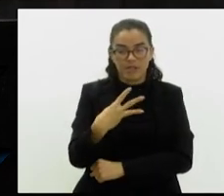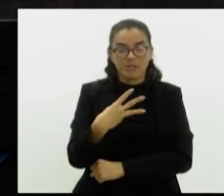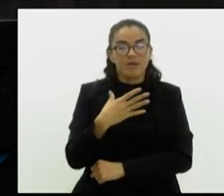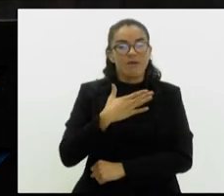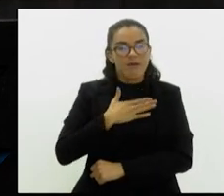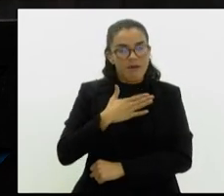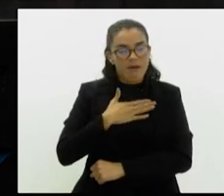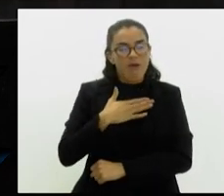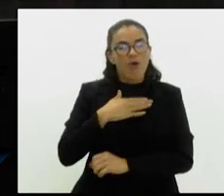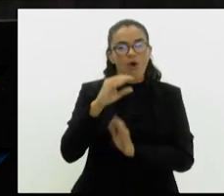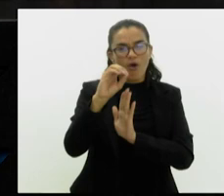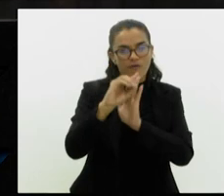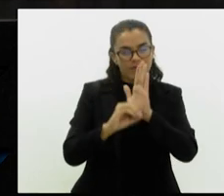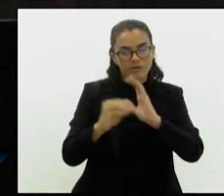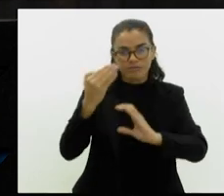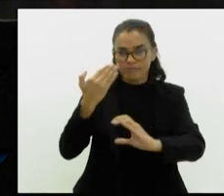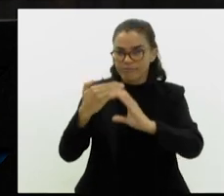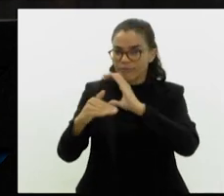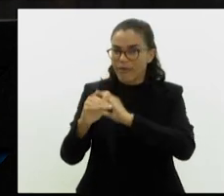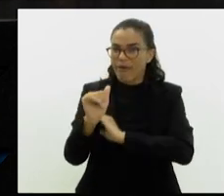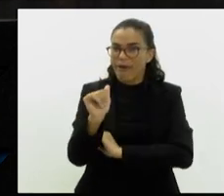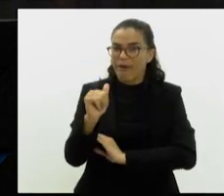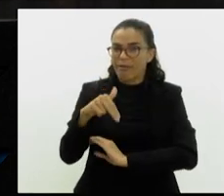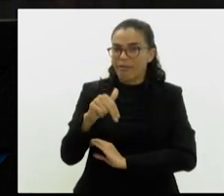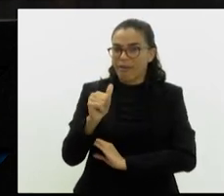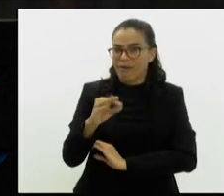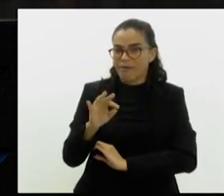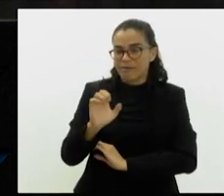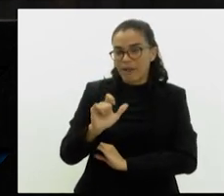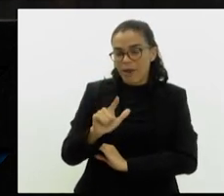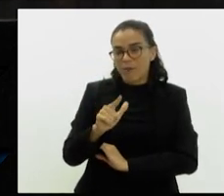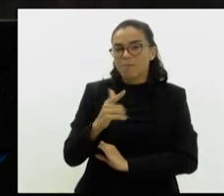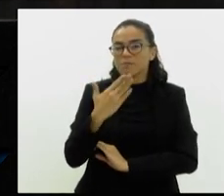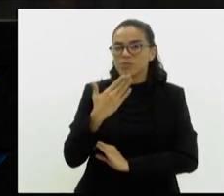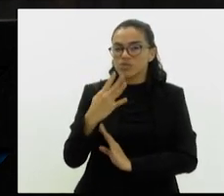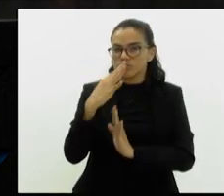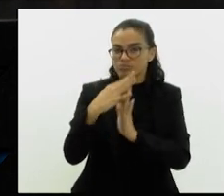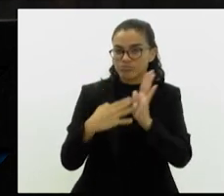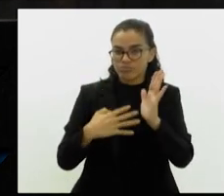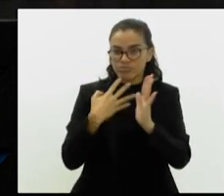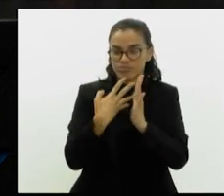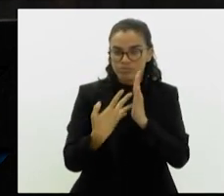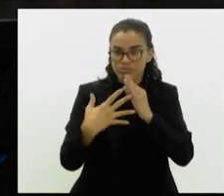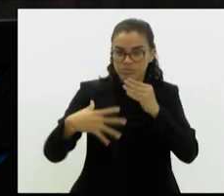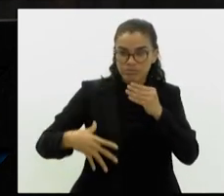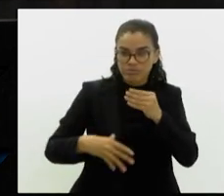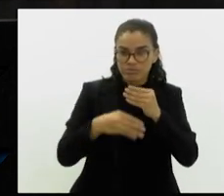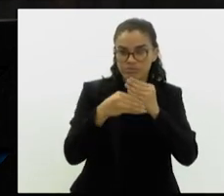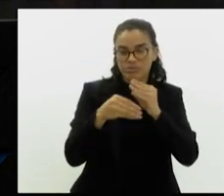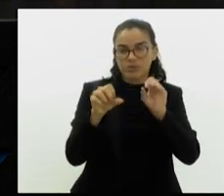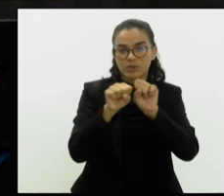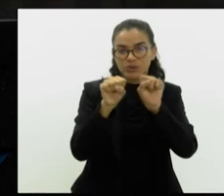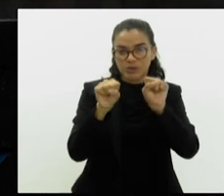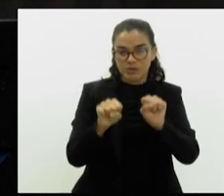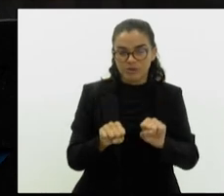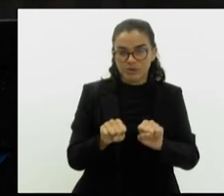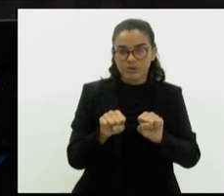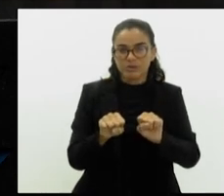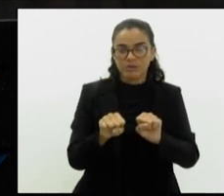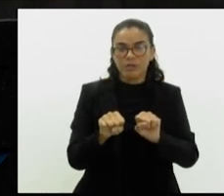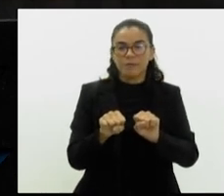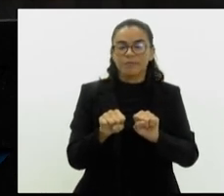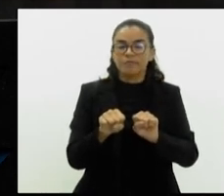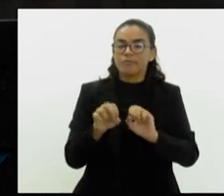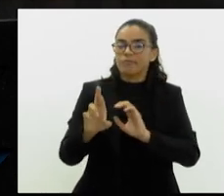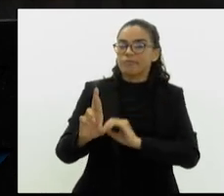para Anatel solicitando informações com relação a esse cronograma de execução da implementação desse sistema